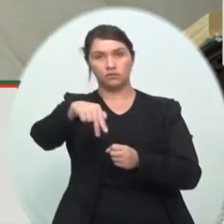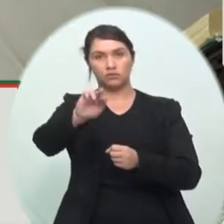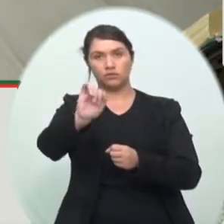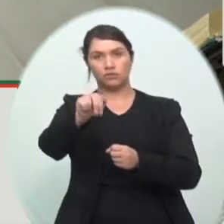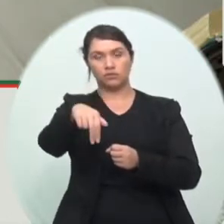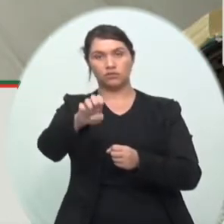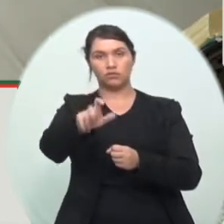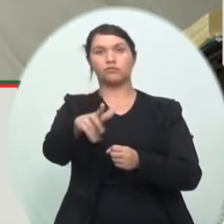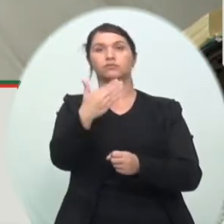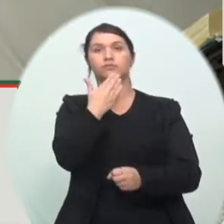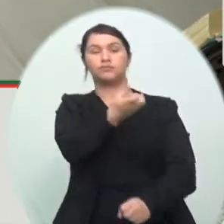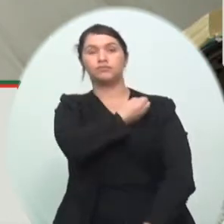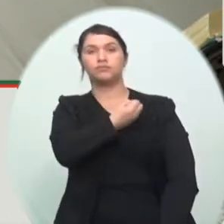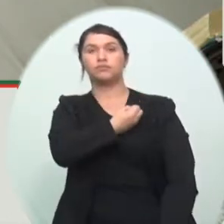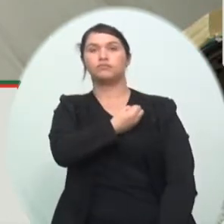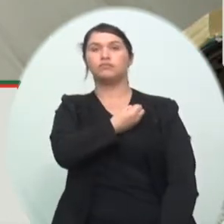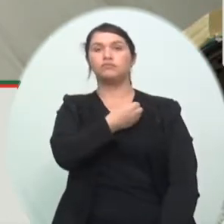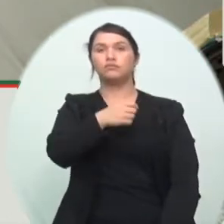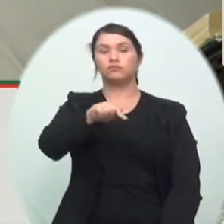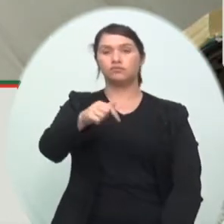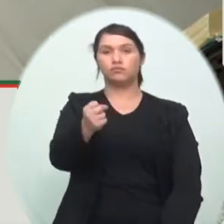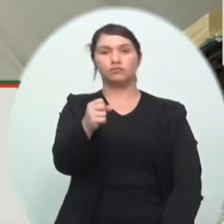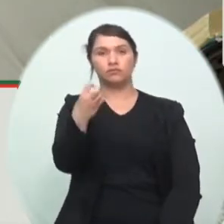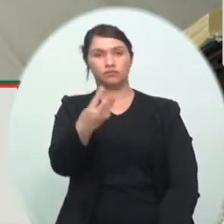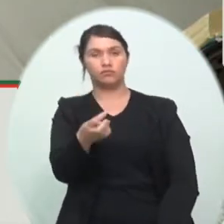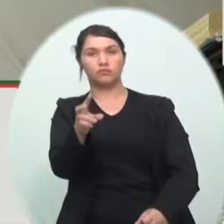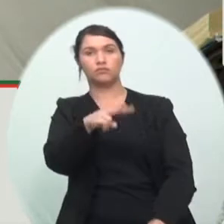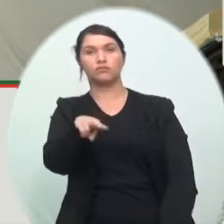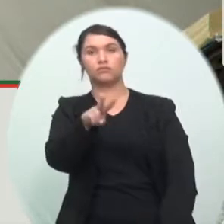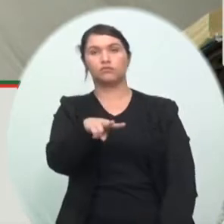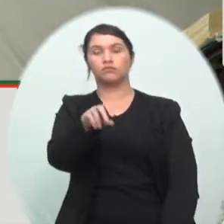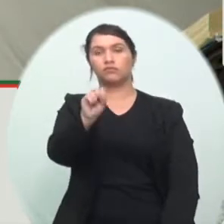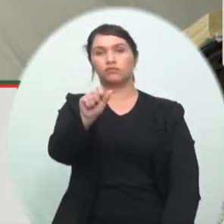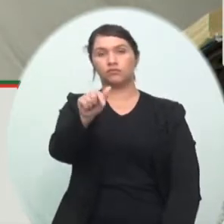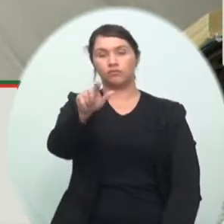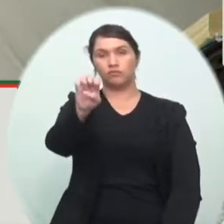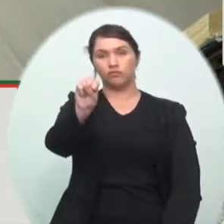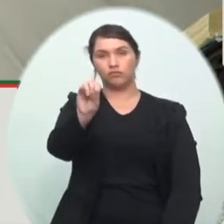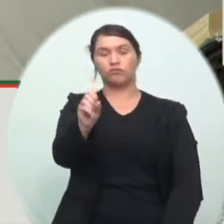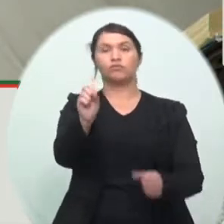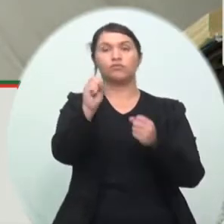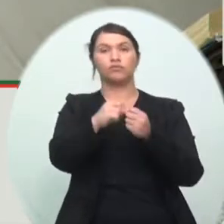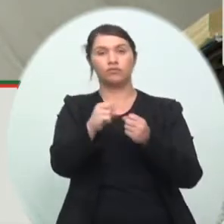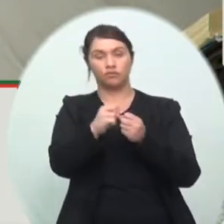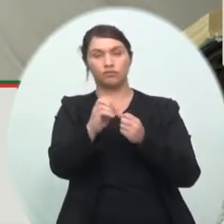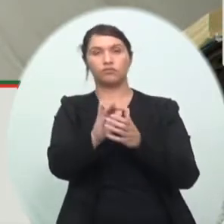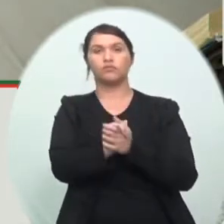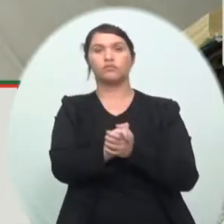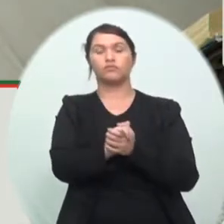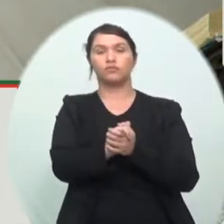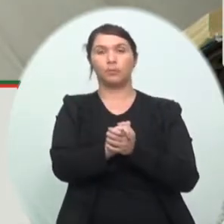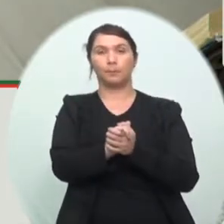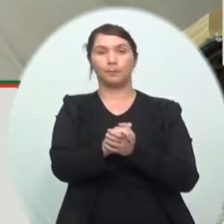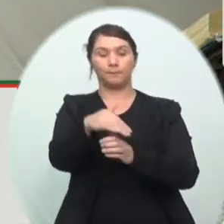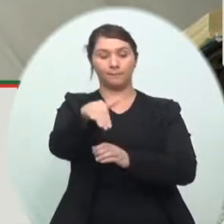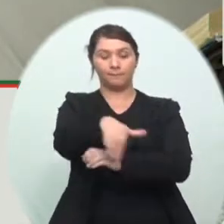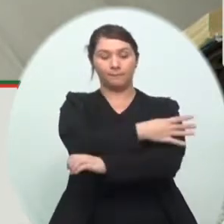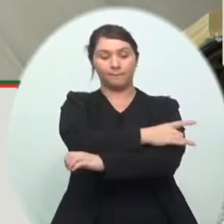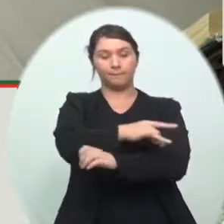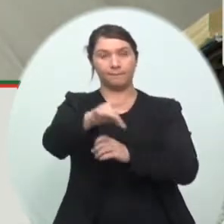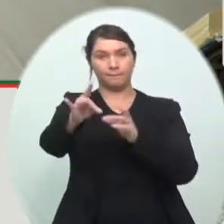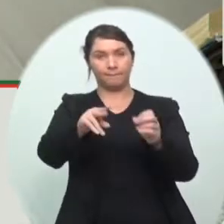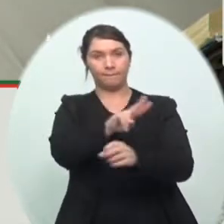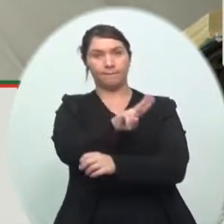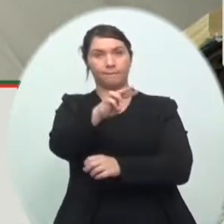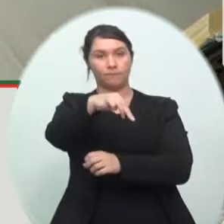número 783/18, autoria vereador Salésio Lima, assunto patrulhamento e colocação de material adequado na rua Walter